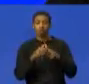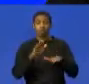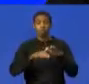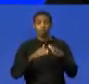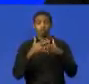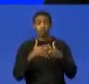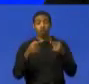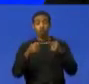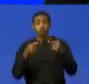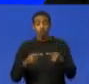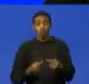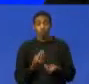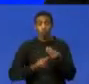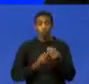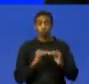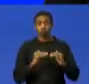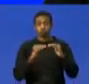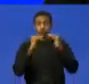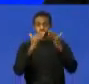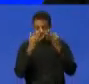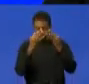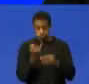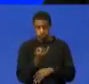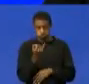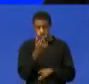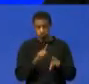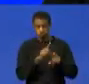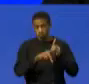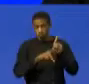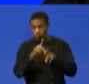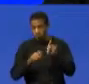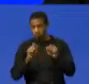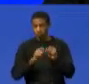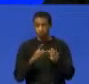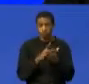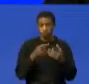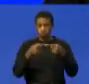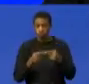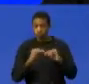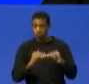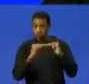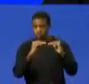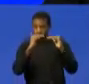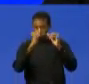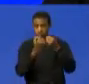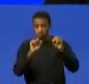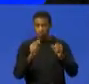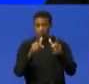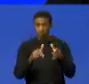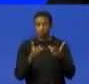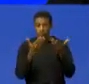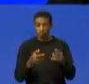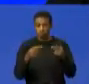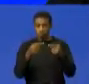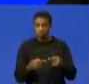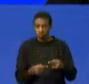complexidade, organizados em cada um desses níveis de atenção. E a população vai entrando por esse sistema, caminhando por esse sistema de